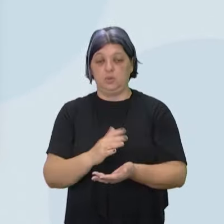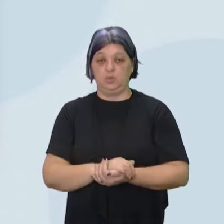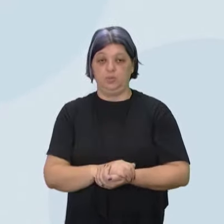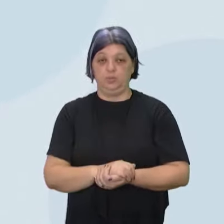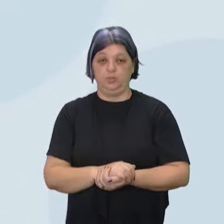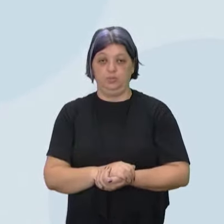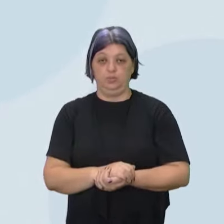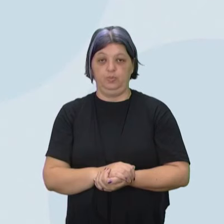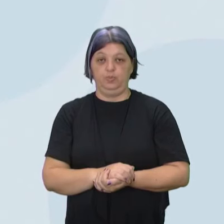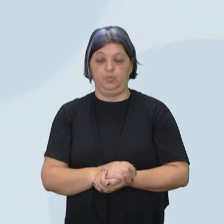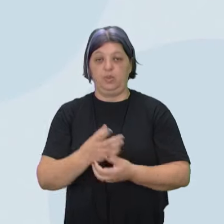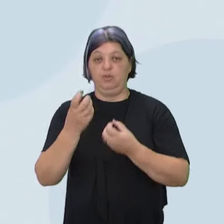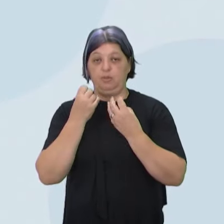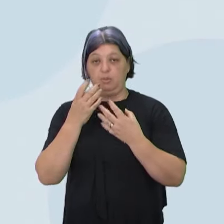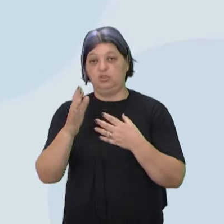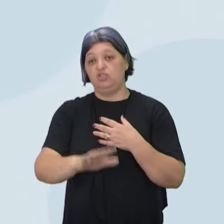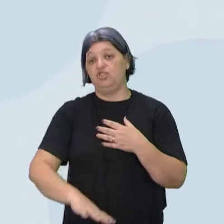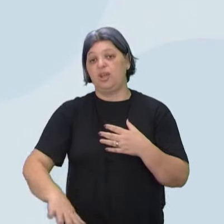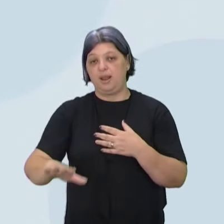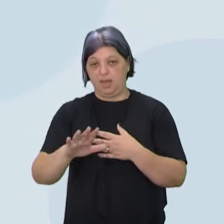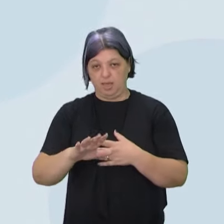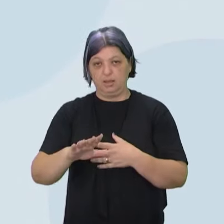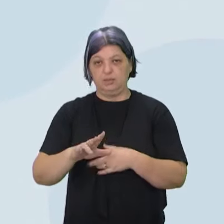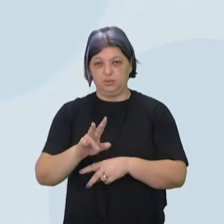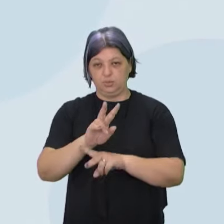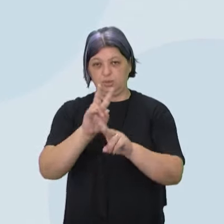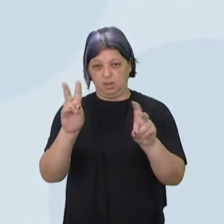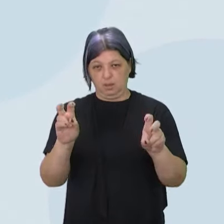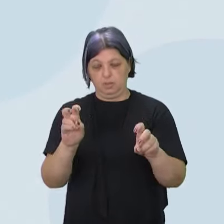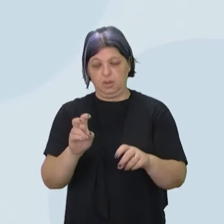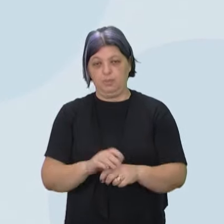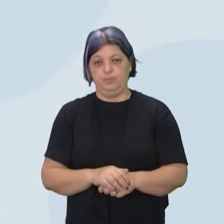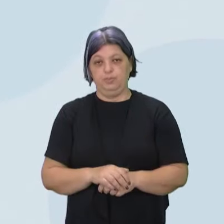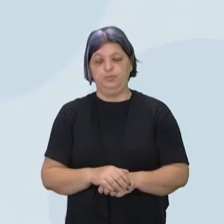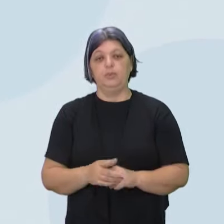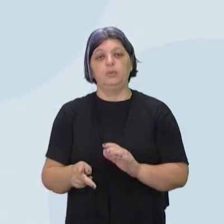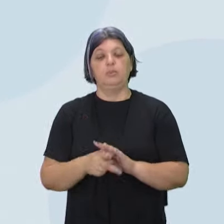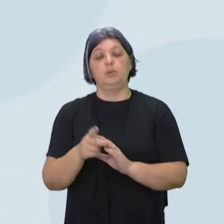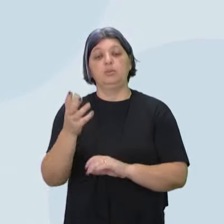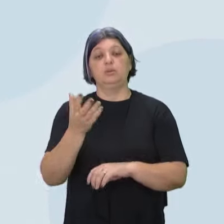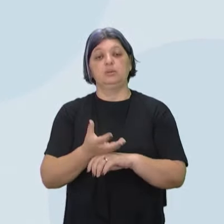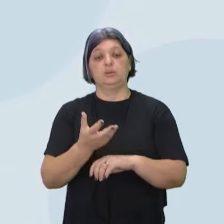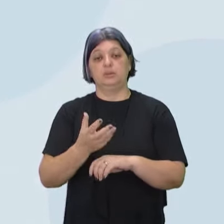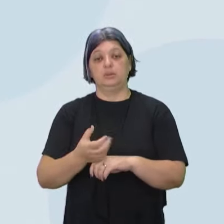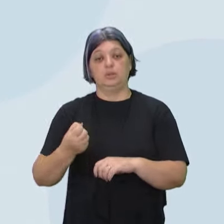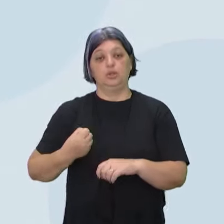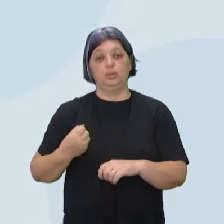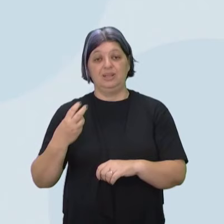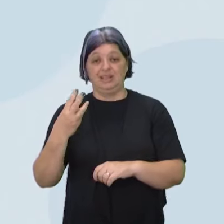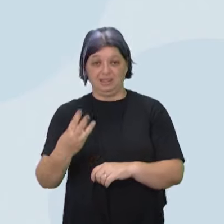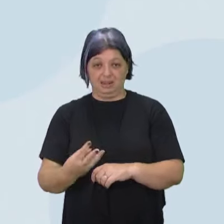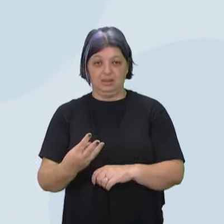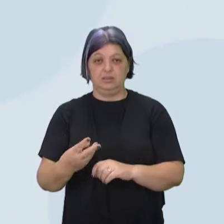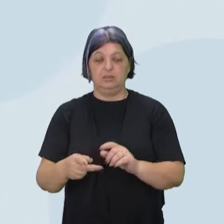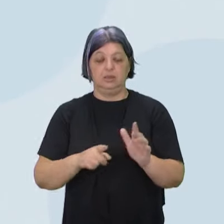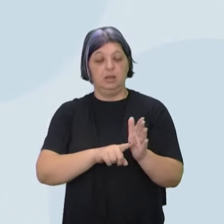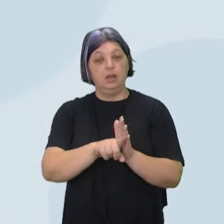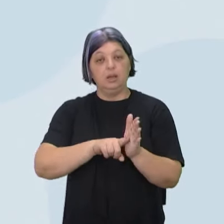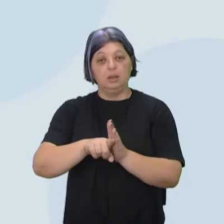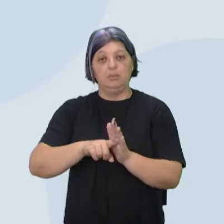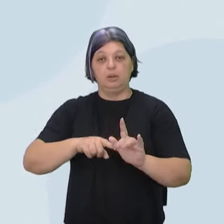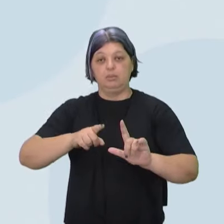informações gerais do componente. Nós temos um outro componente aí, que é o componente de número 3, que é demografia e